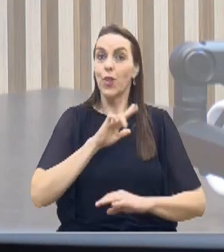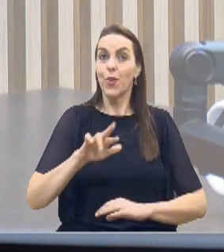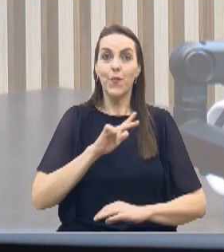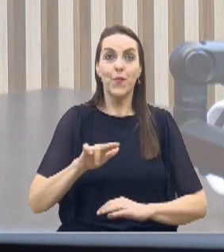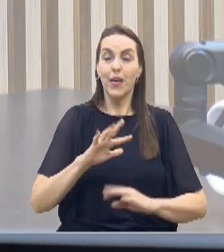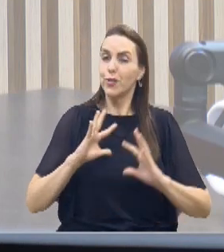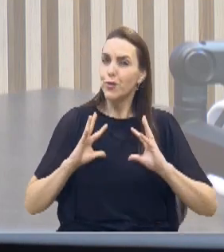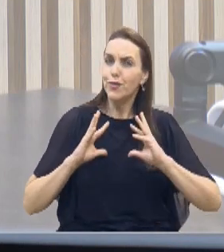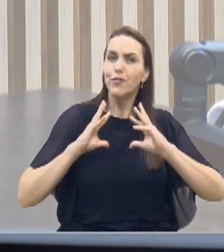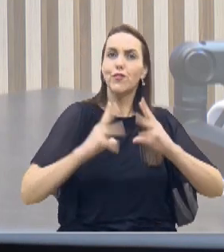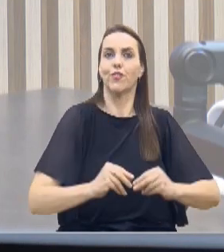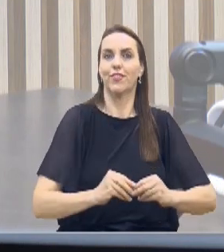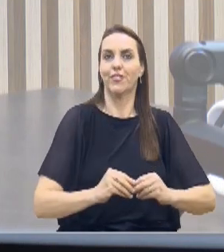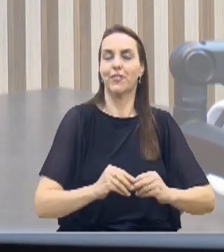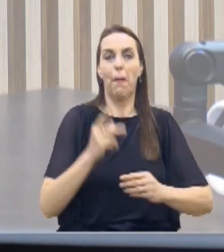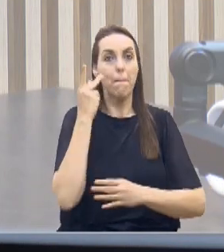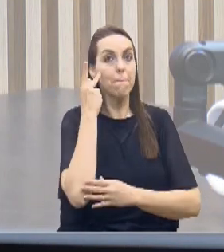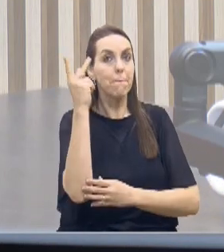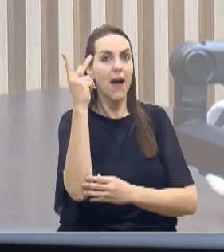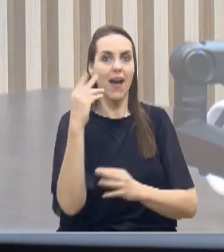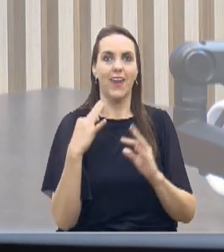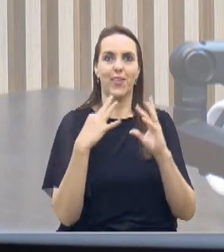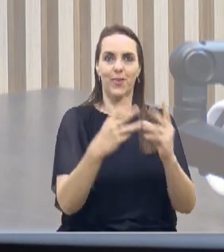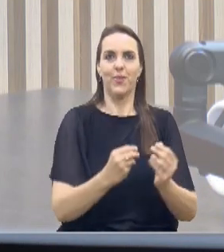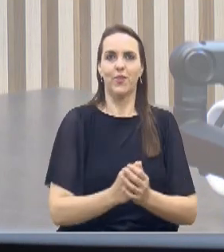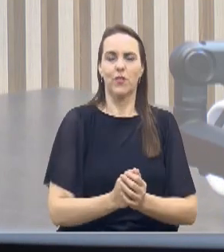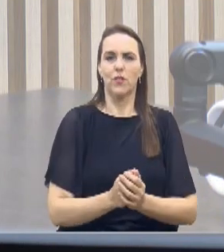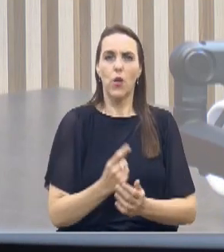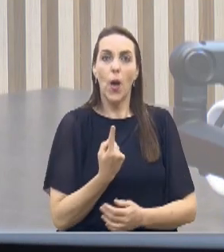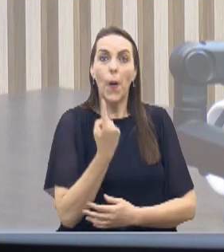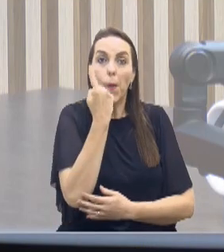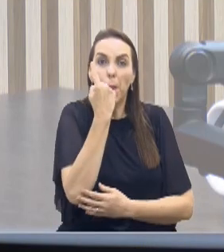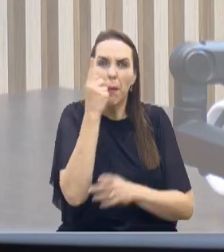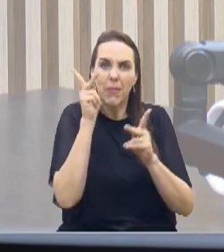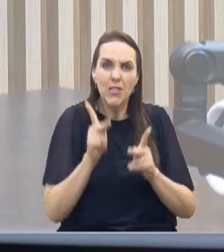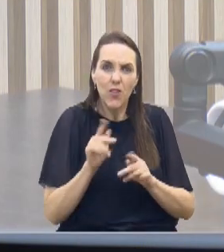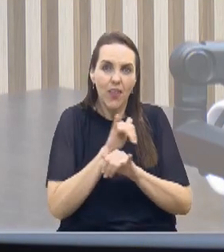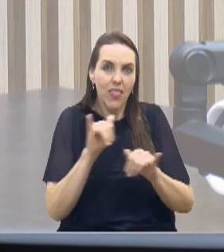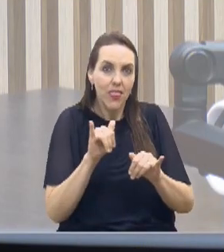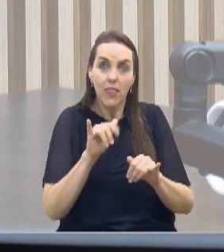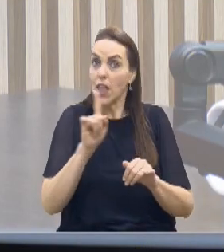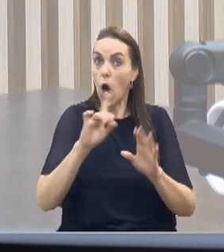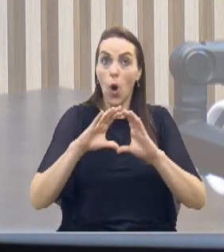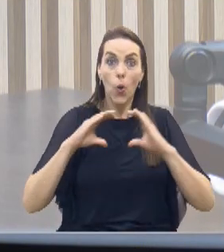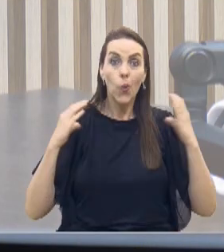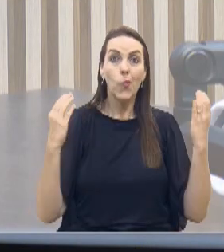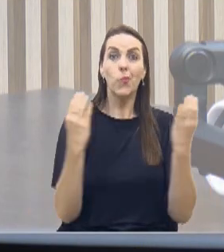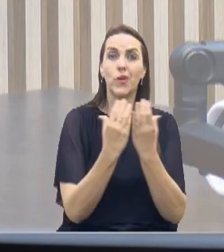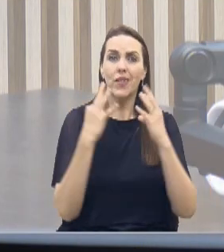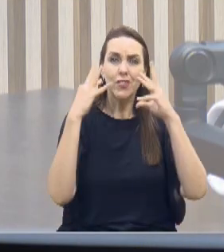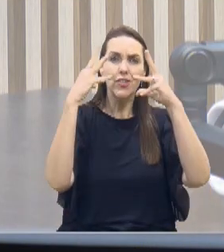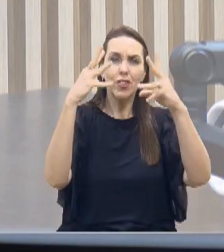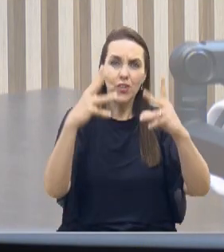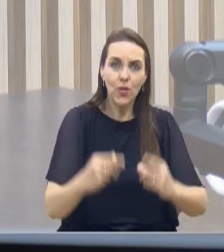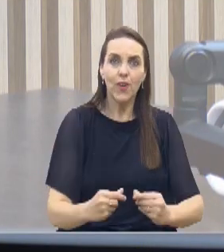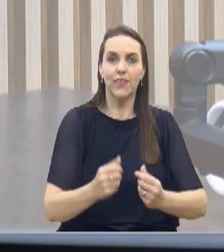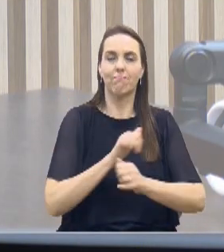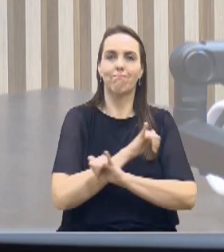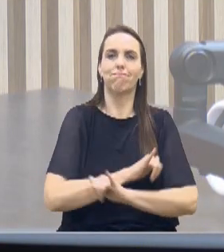todo mundo, para todo mundo. Porque a gente não fala para um, a gente fala para essa comunidade toda que busca, de novo, como eu